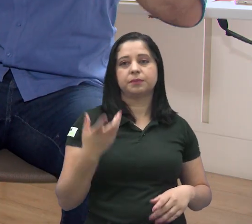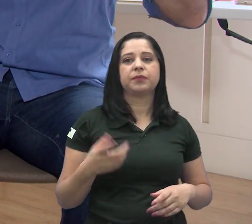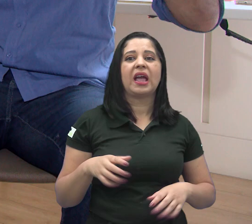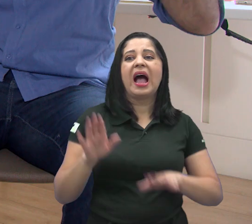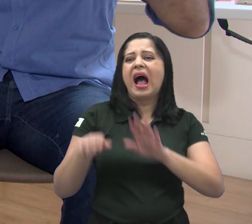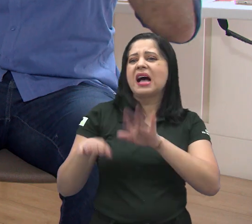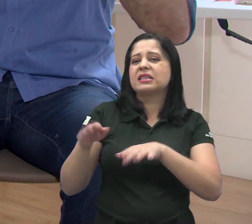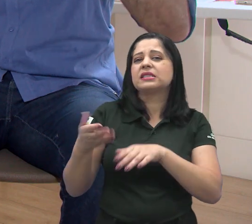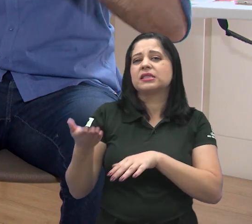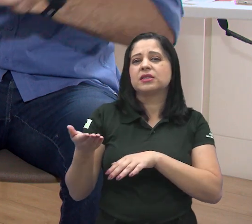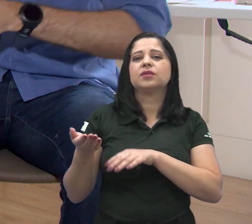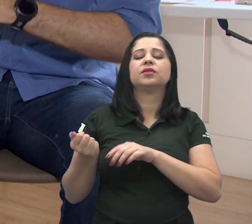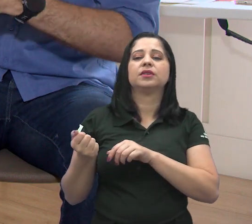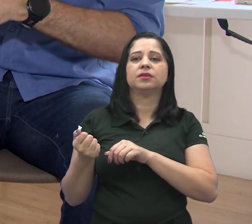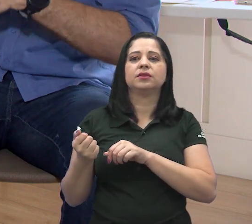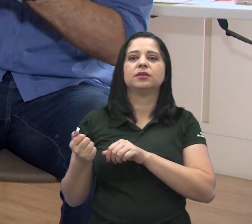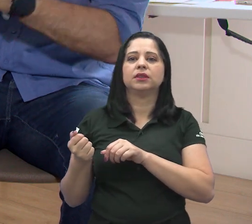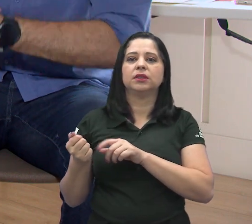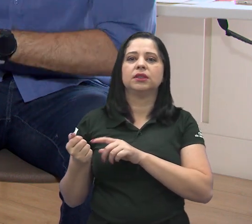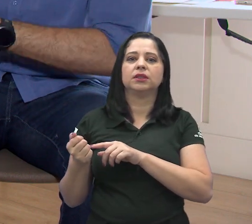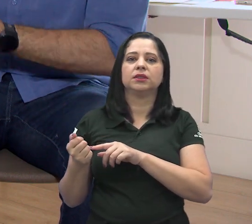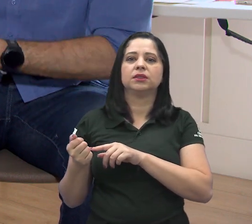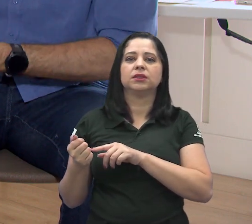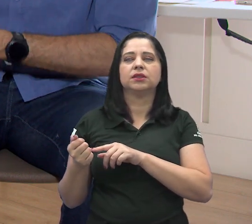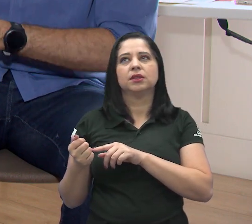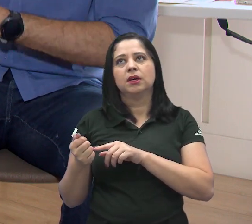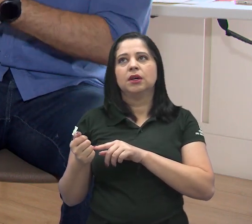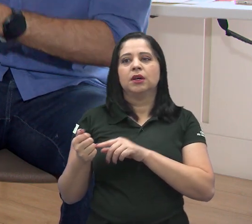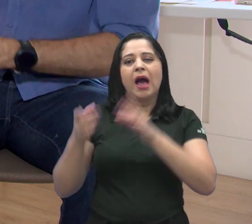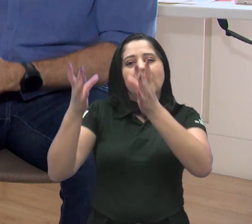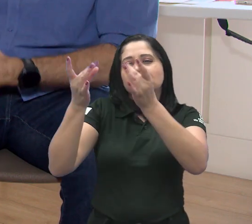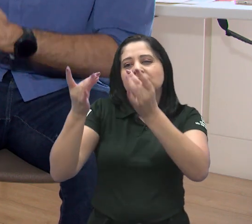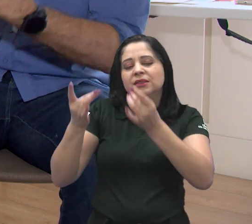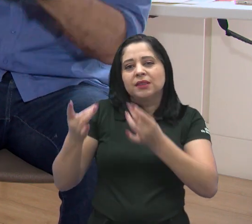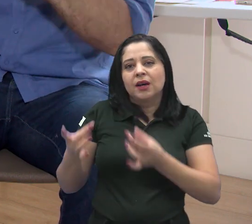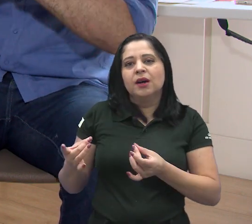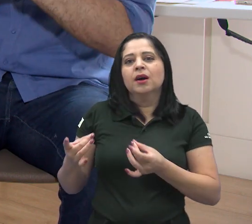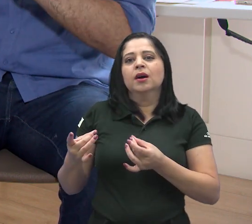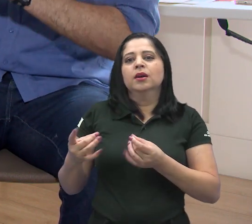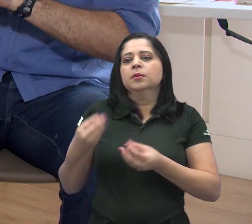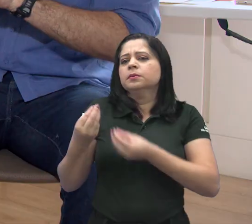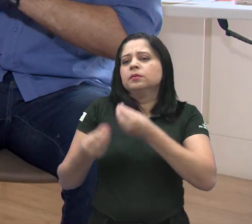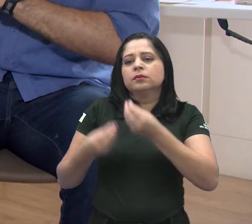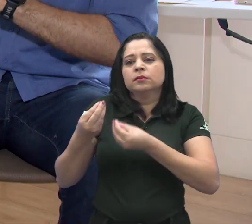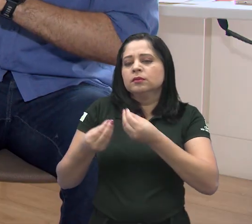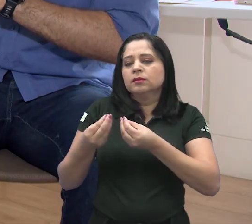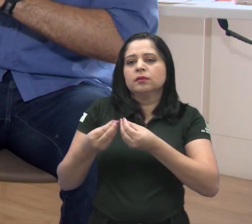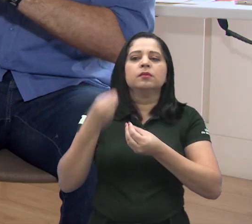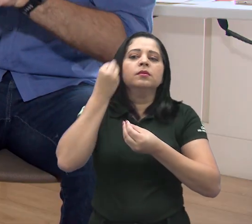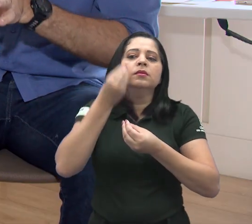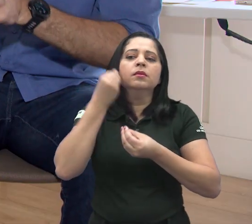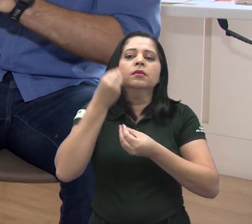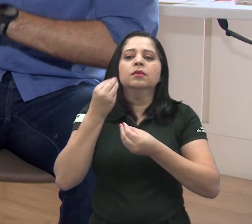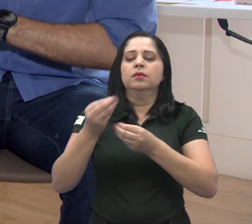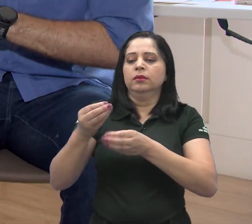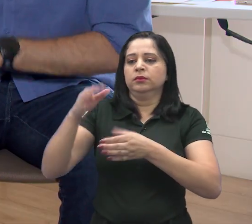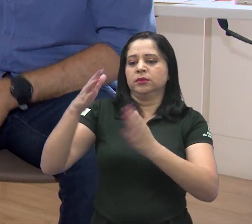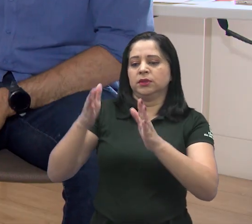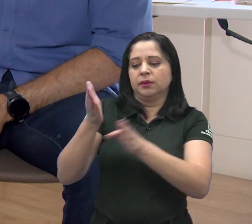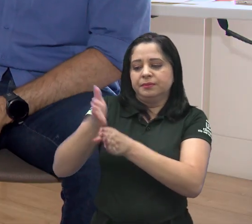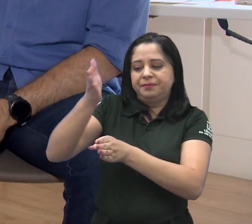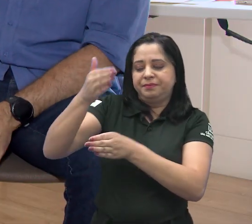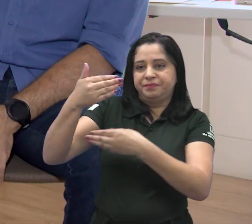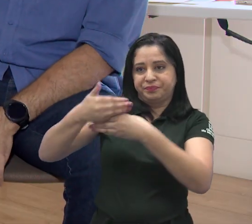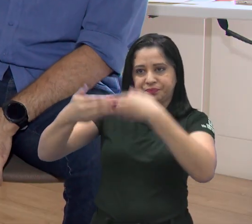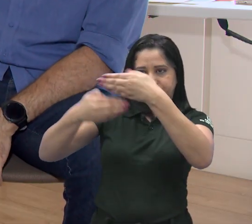tamanho, não sei, 10 vezes maior, né? Então são detalhes também. Como é que é para você também pintar, sair das telas, né? Não só pintar telas, mas pintar